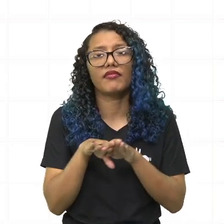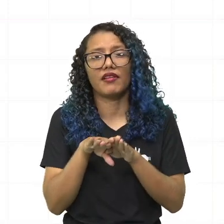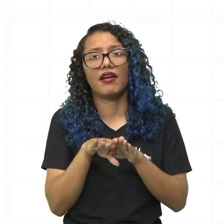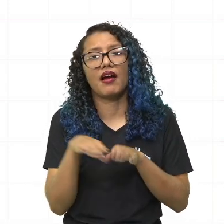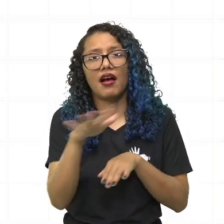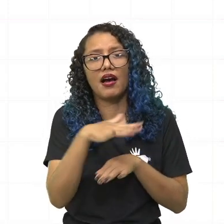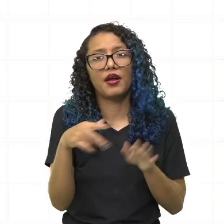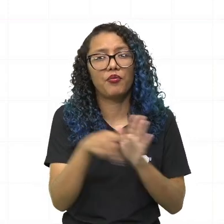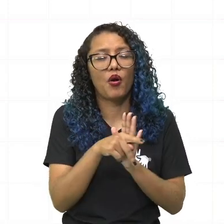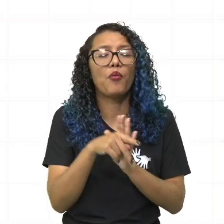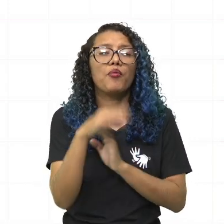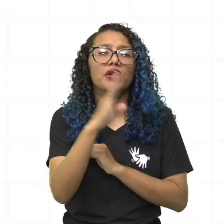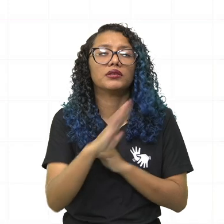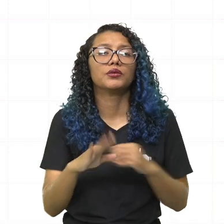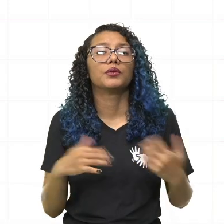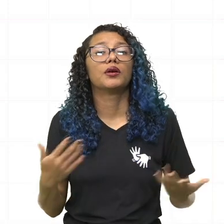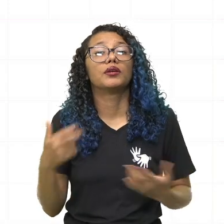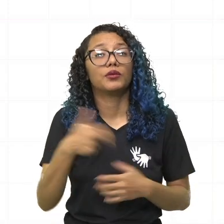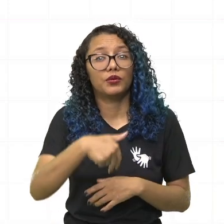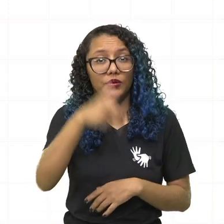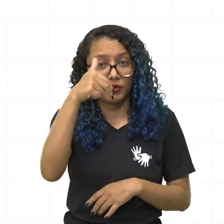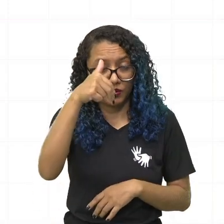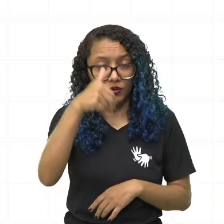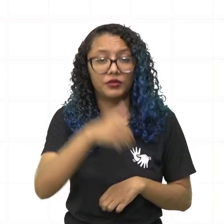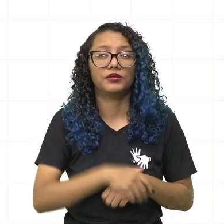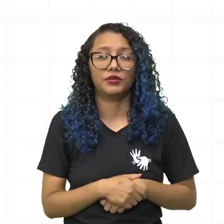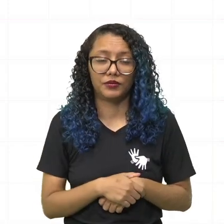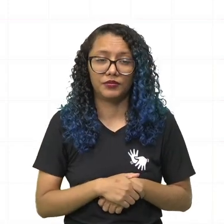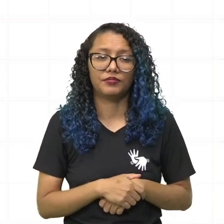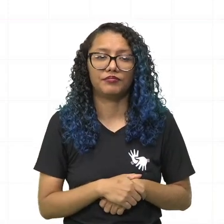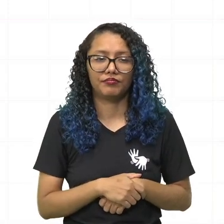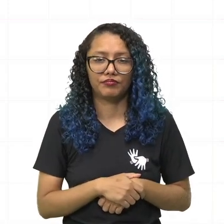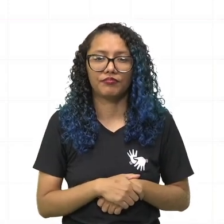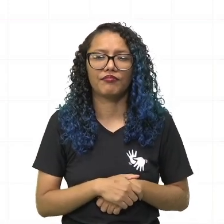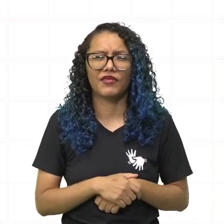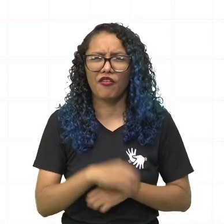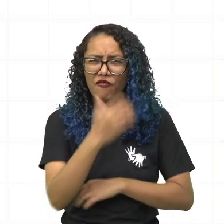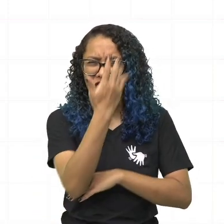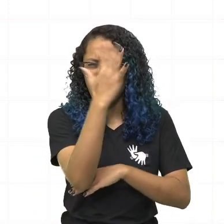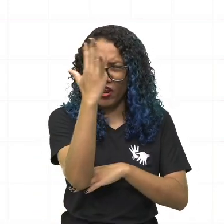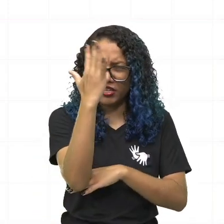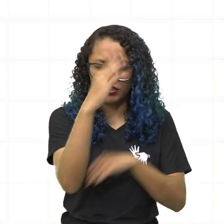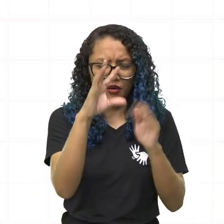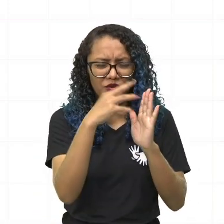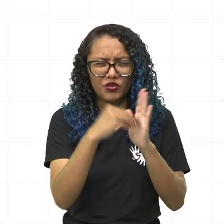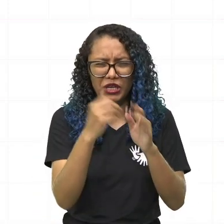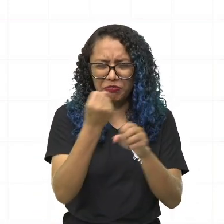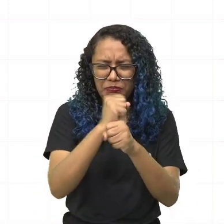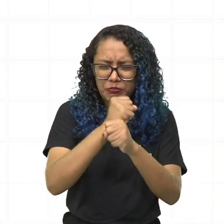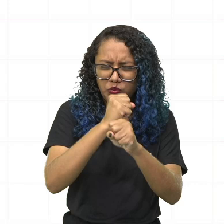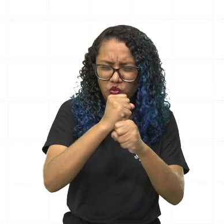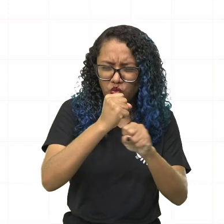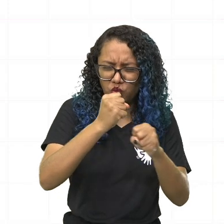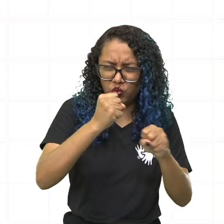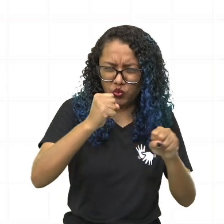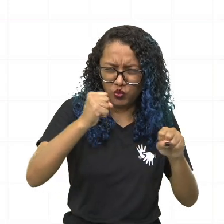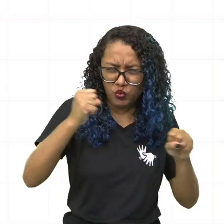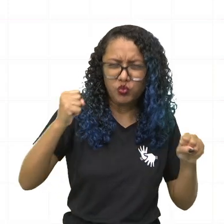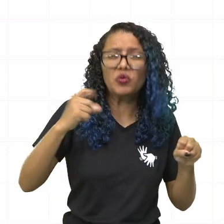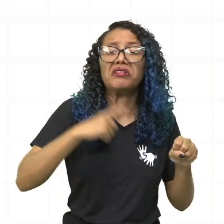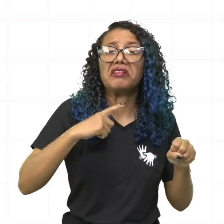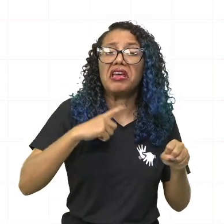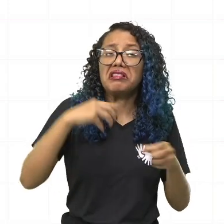amazônica. Gente, como a gente já sabe, a floresta amazônica ela é tão grande que ela ocupa uma grande parte do território